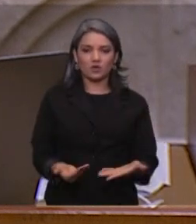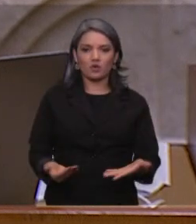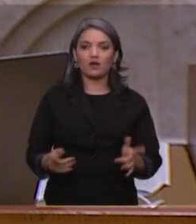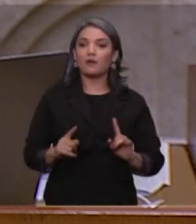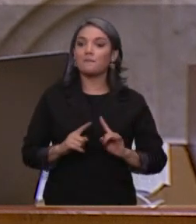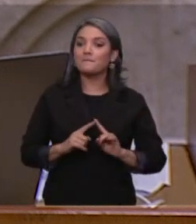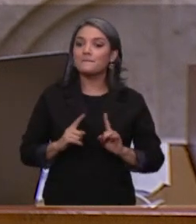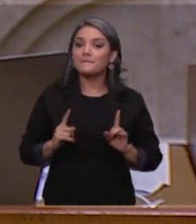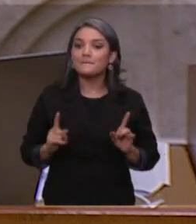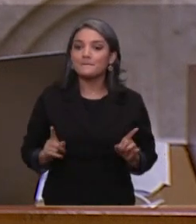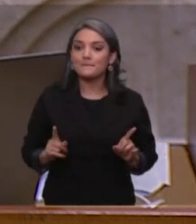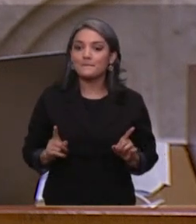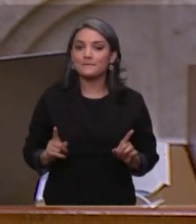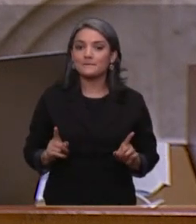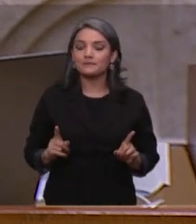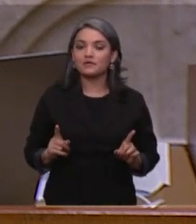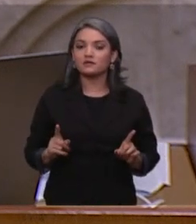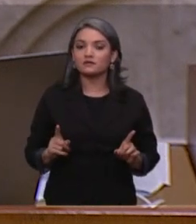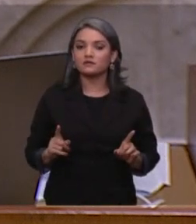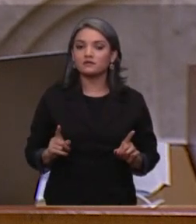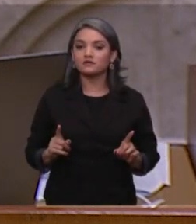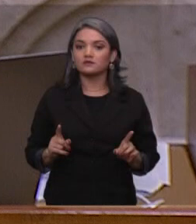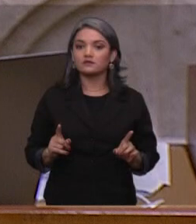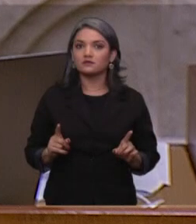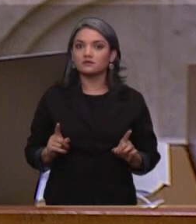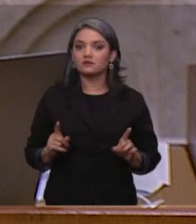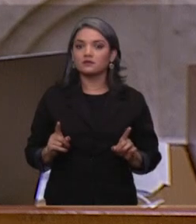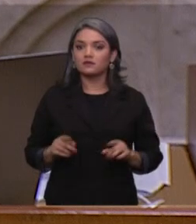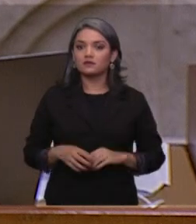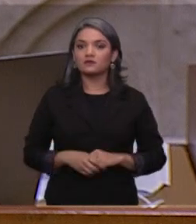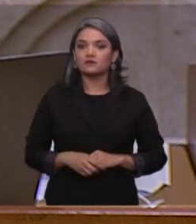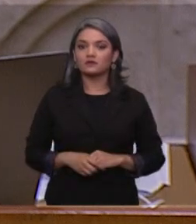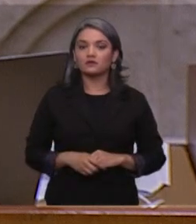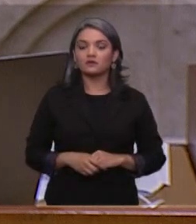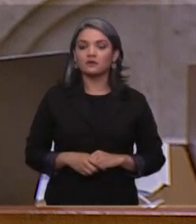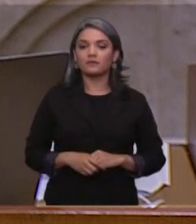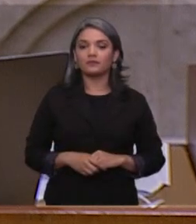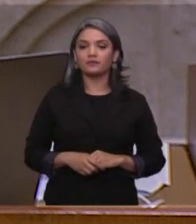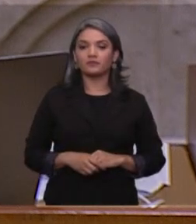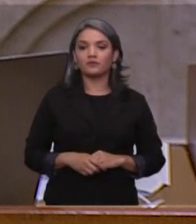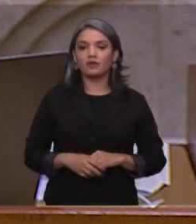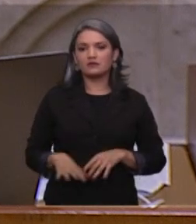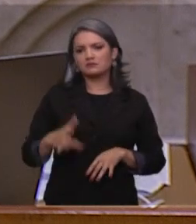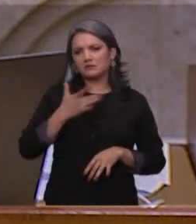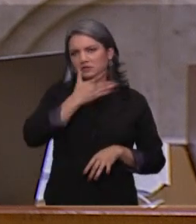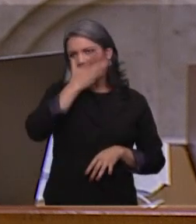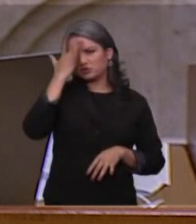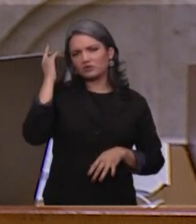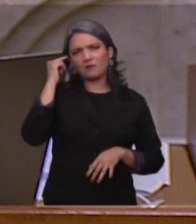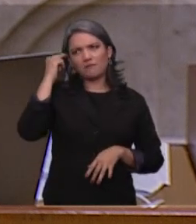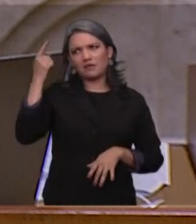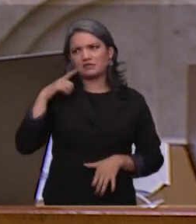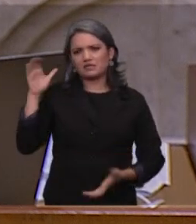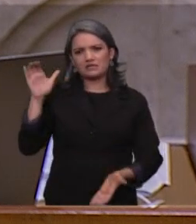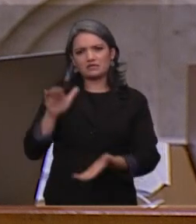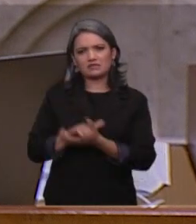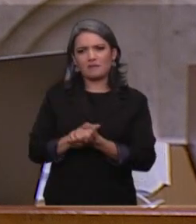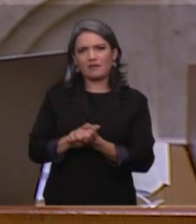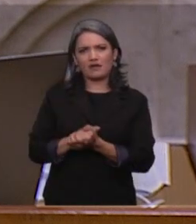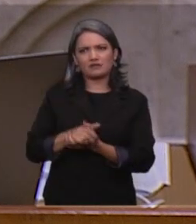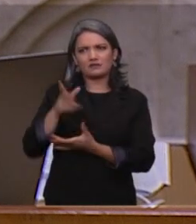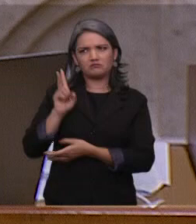o direito, por evidente, de que pessoas que entendem que o vínculo seja indissolúvel não voltem a se